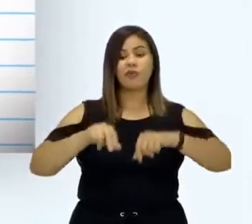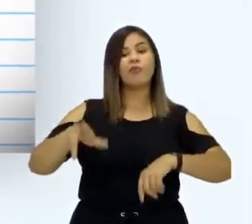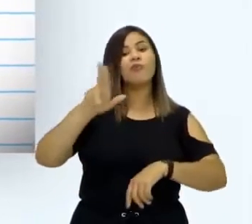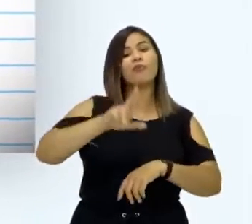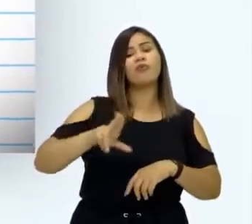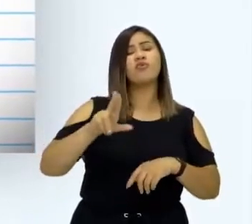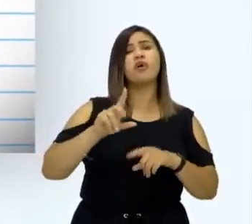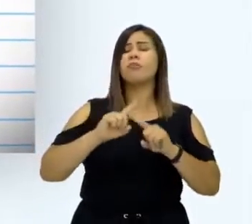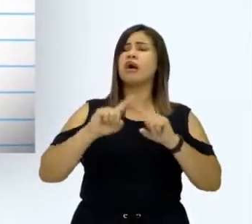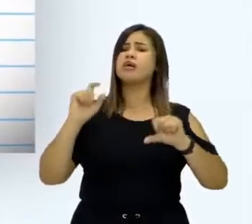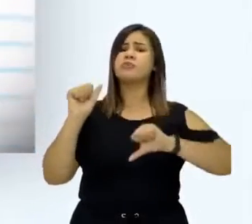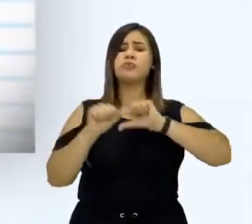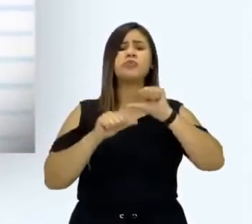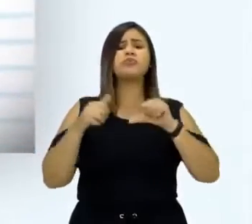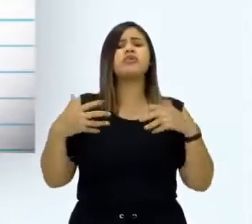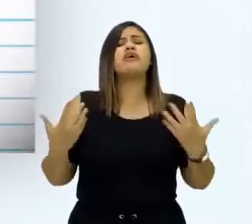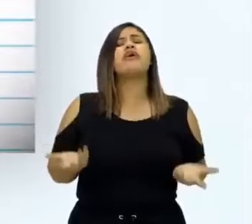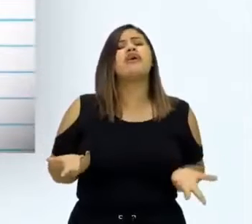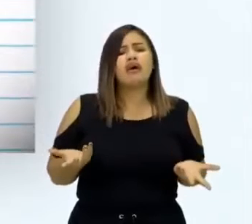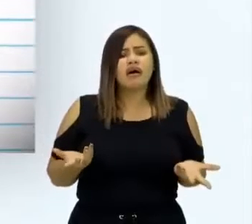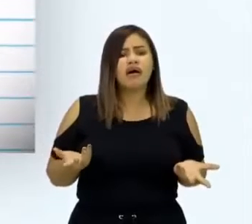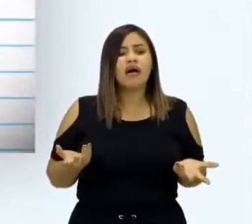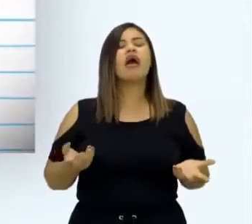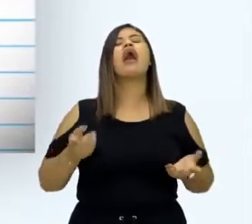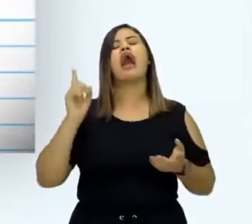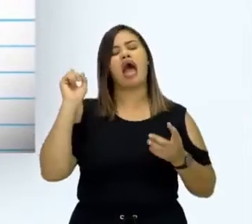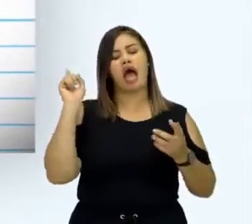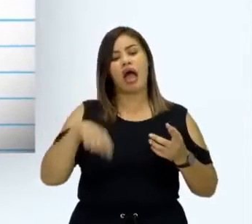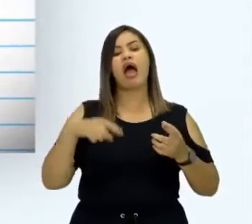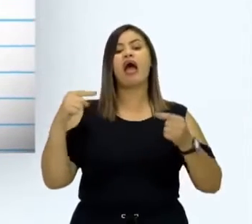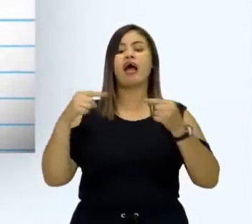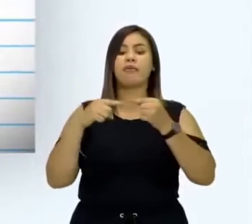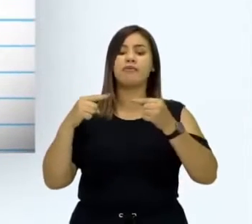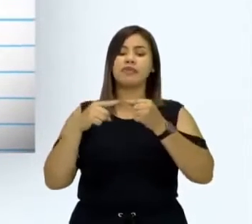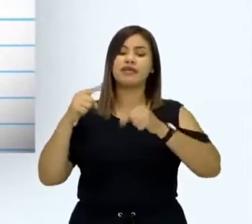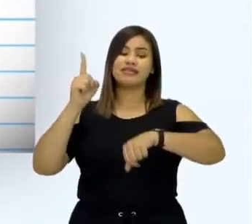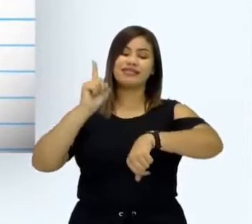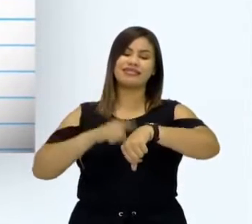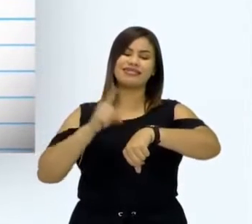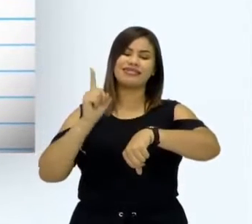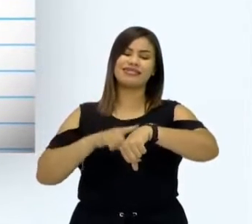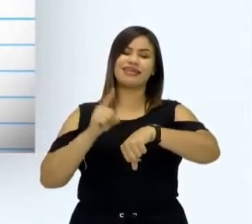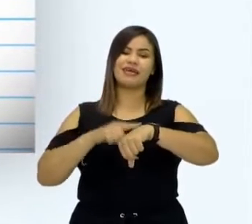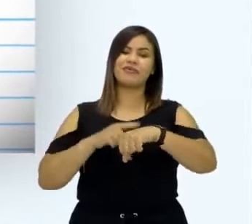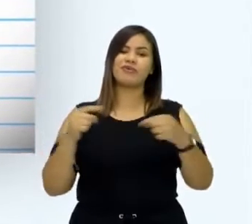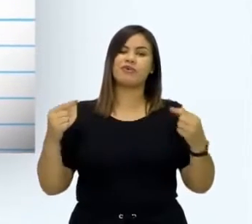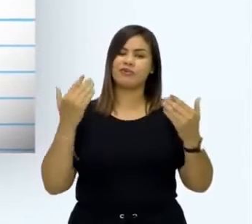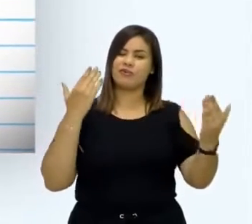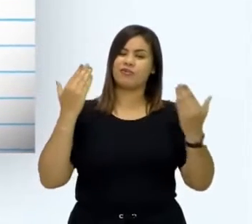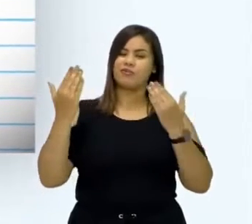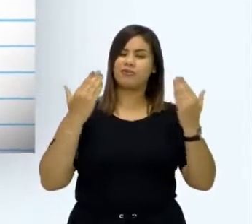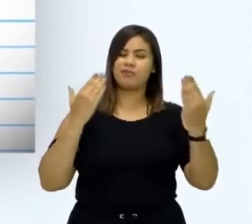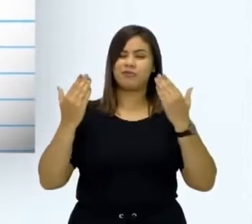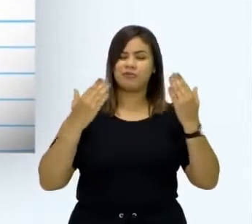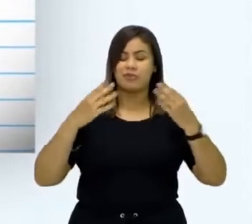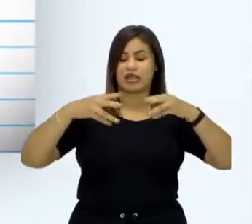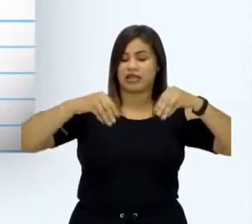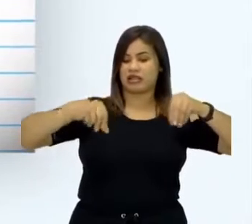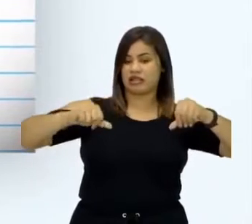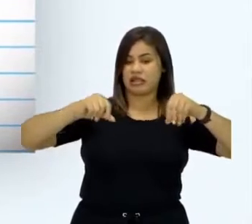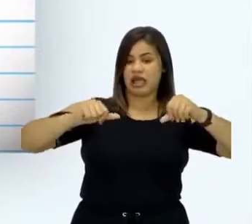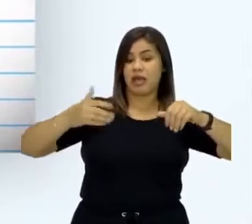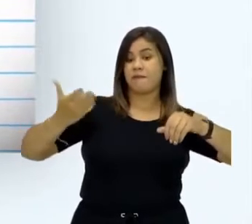mudanças? As mudanças estão associadas ao fator tempo. Afinal, elas resultam da comparação do mesmo território em dois